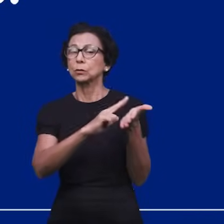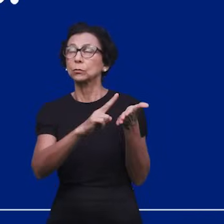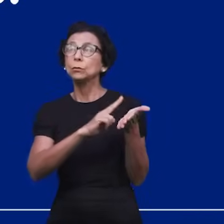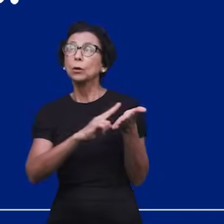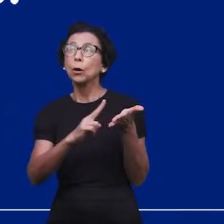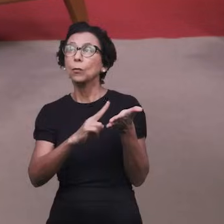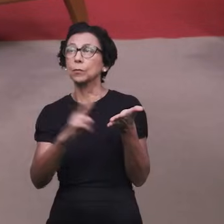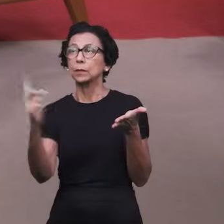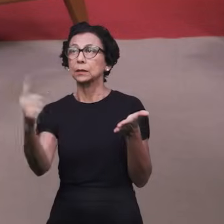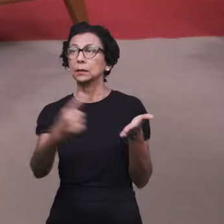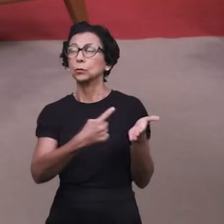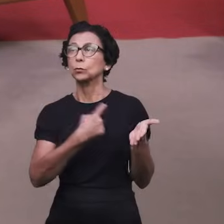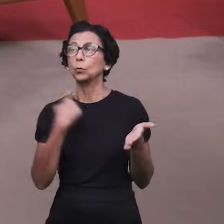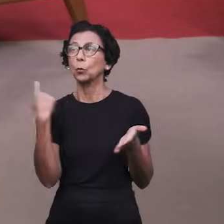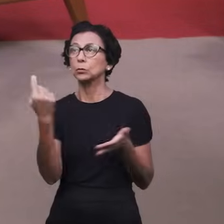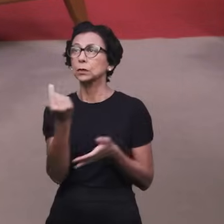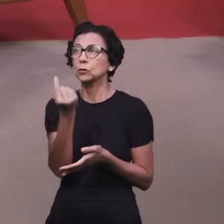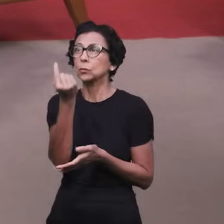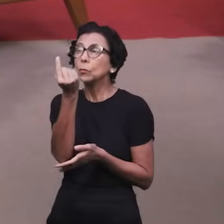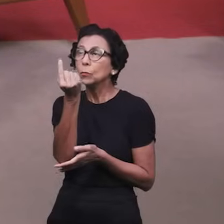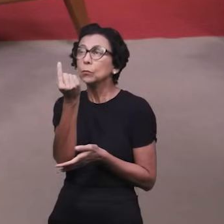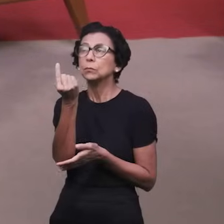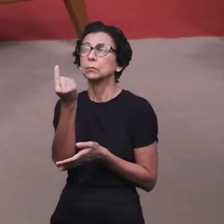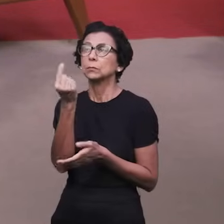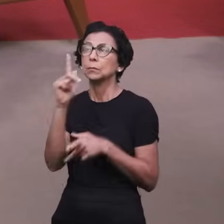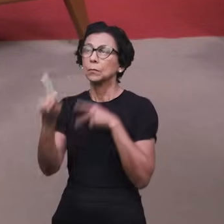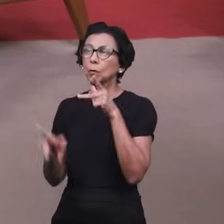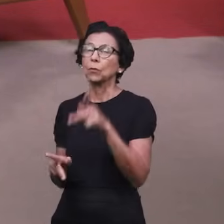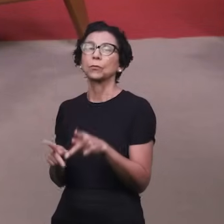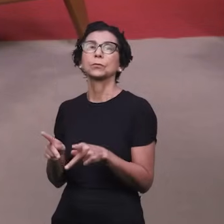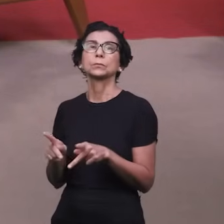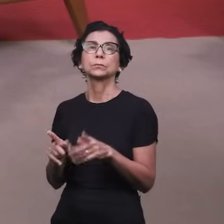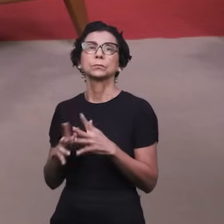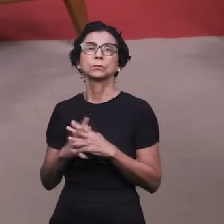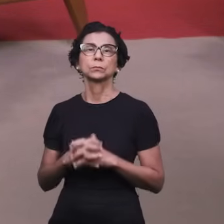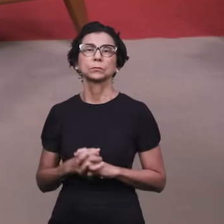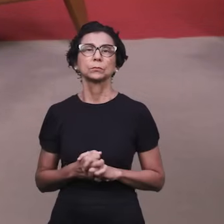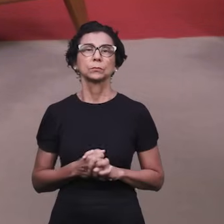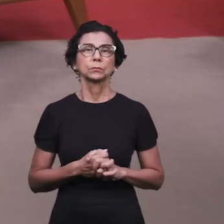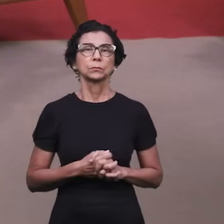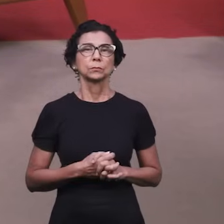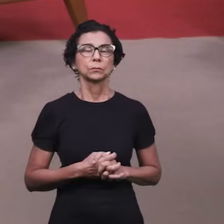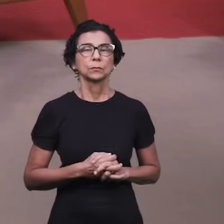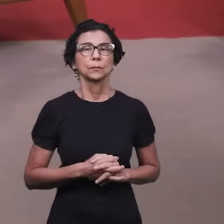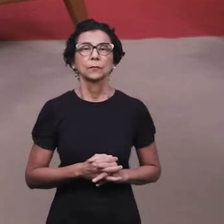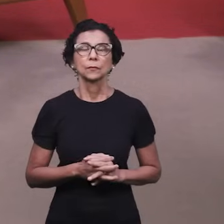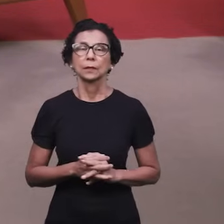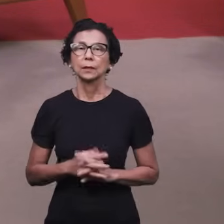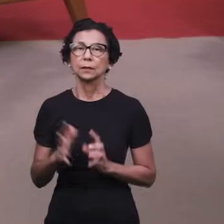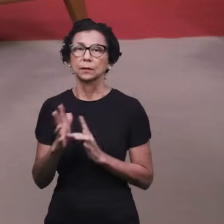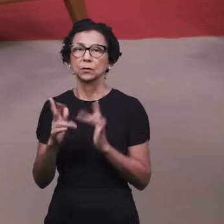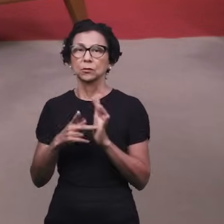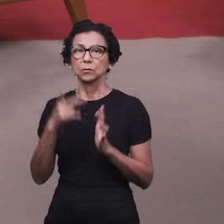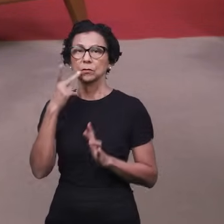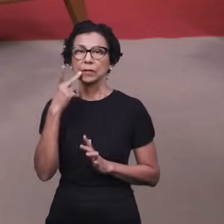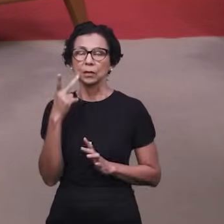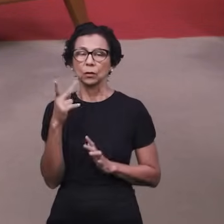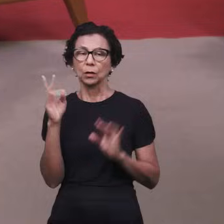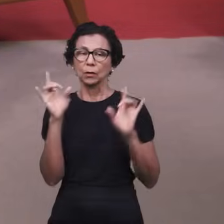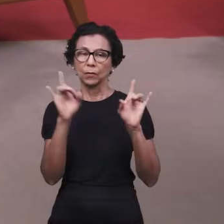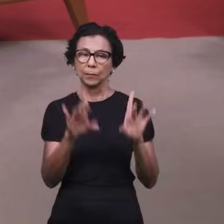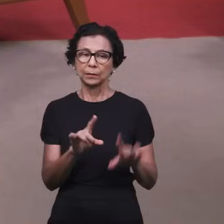Oração do Senhor, né? Oração do Senhor. Então, E glórias a Deus está se cumprindo. isso. E aí, quando o Senhor Jesus disse, não vos deixarei